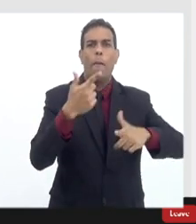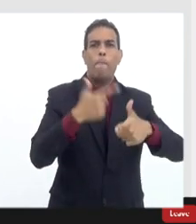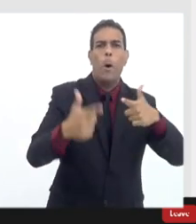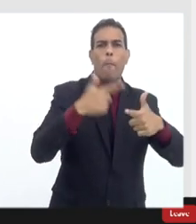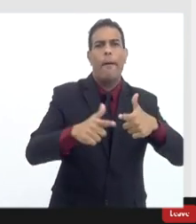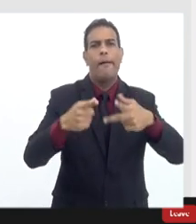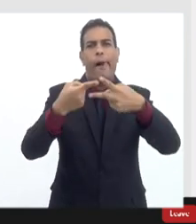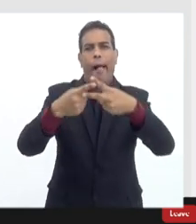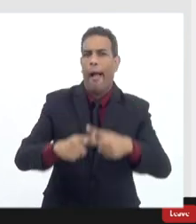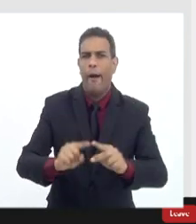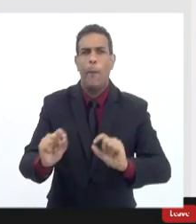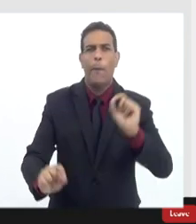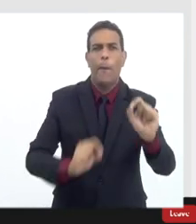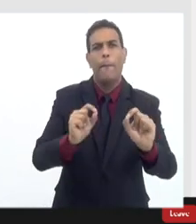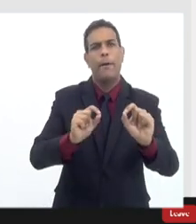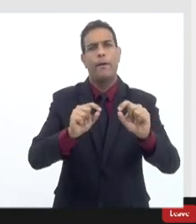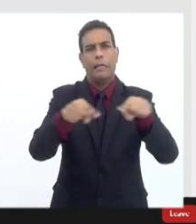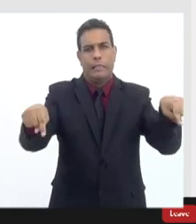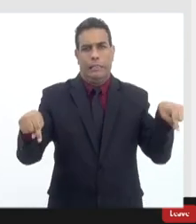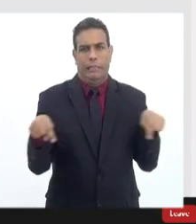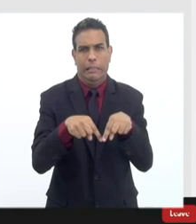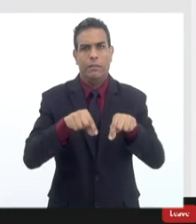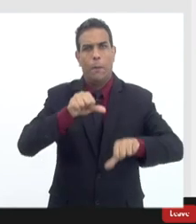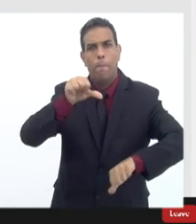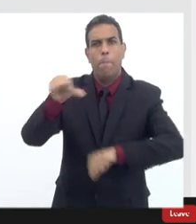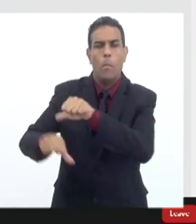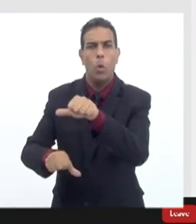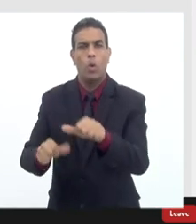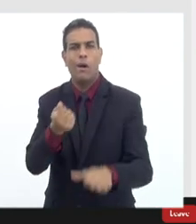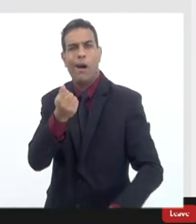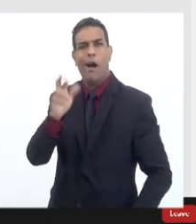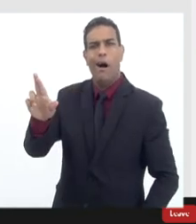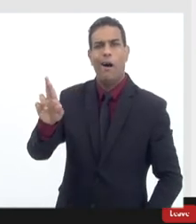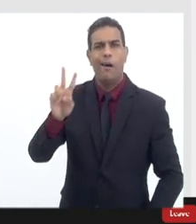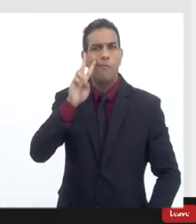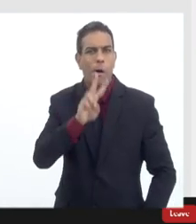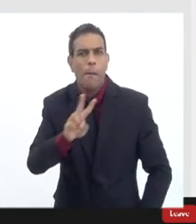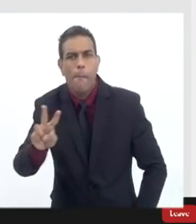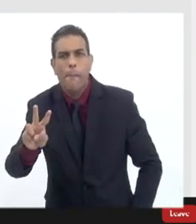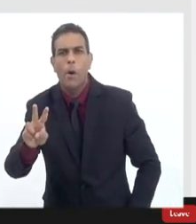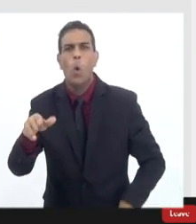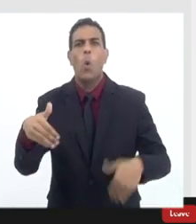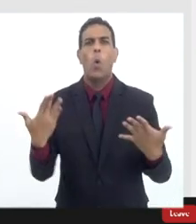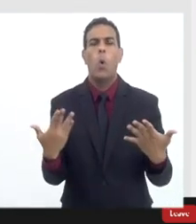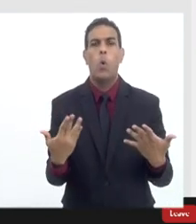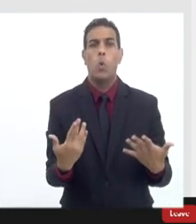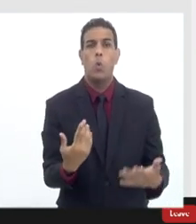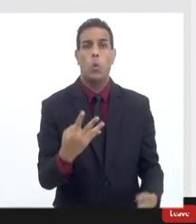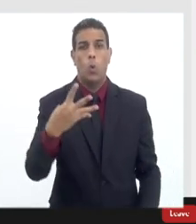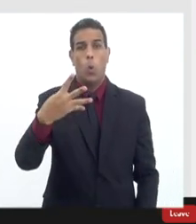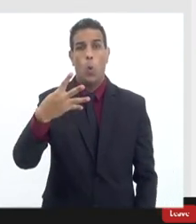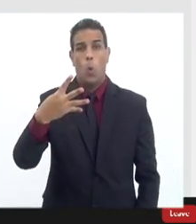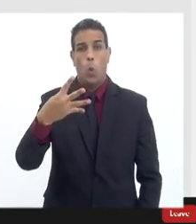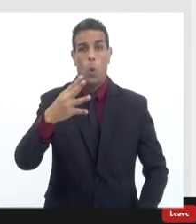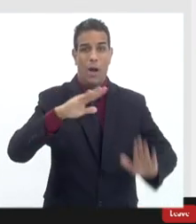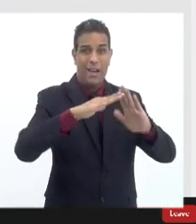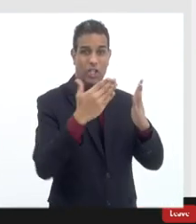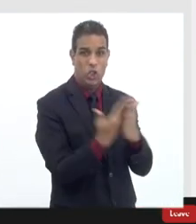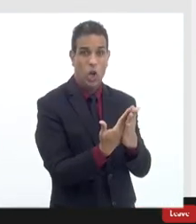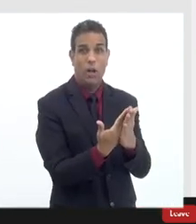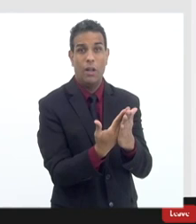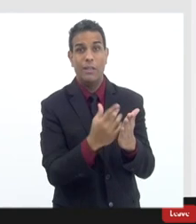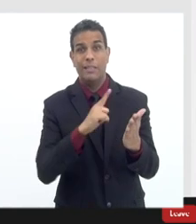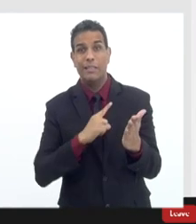foi fechada, porque a sala passou por um processo de climatização. Então, a gente tem aí uma realidade onde uma de cada quatro escolas, pelo